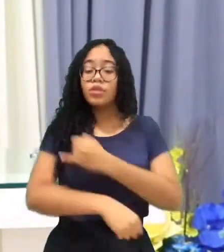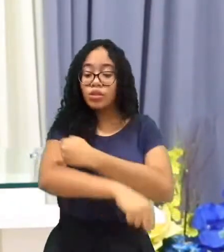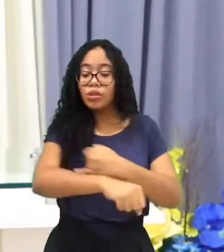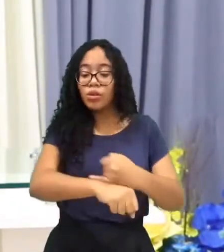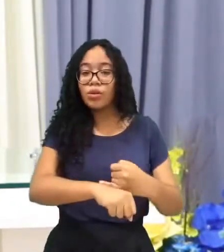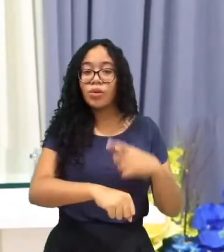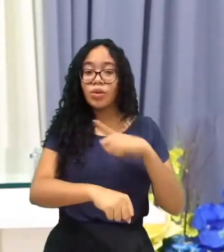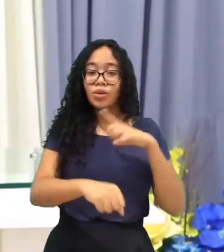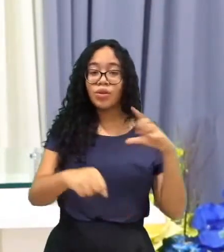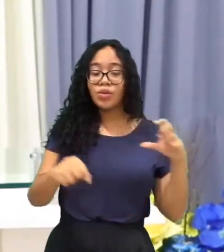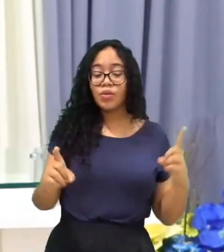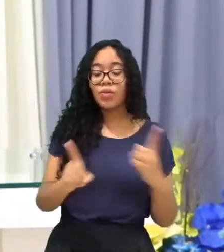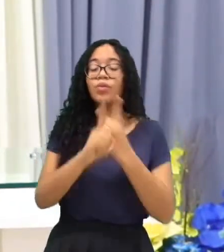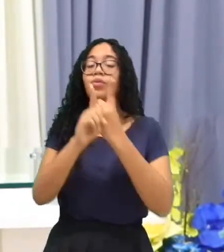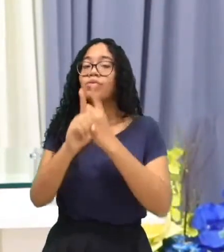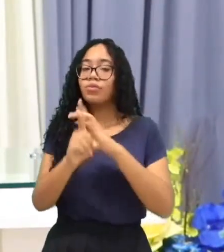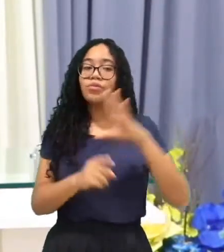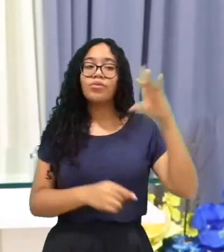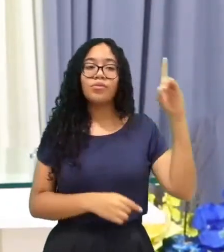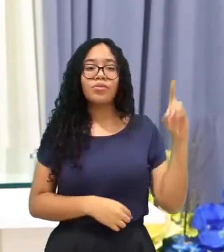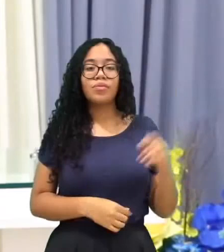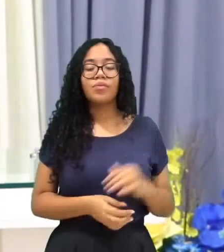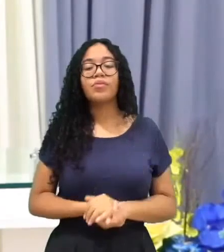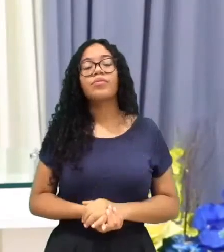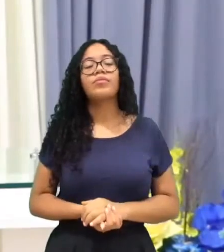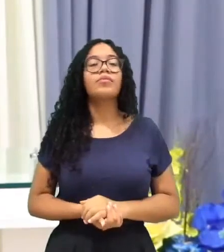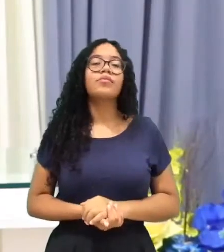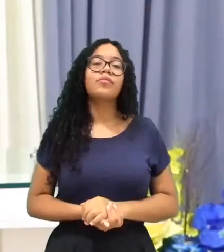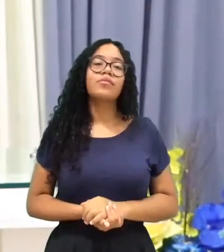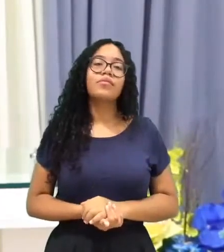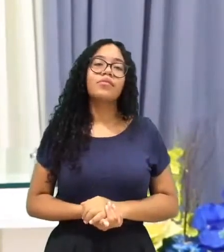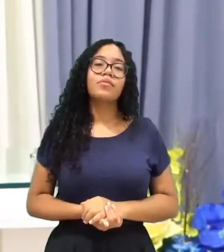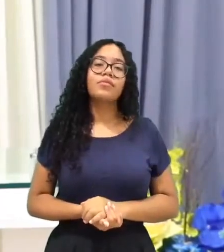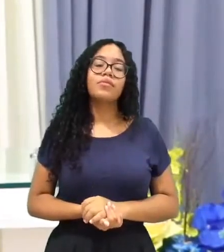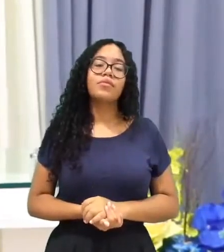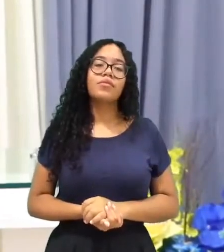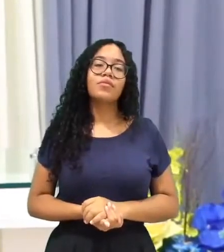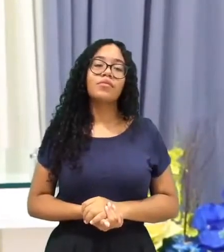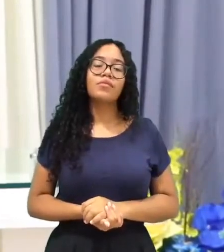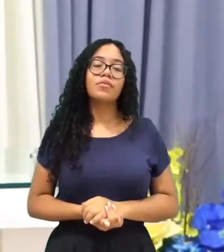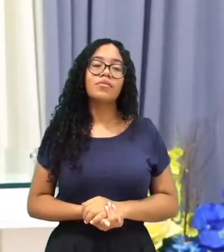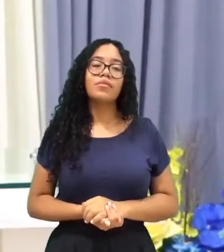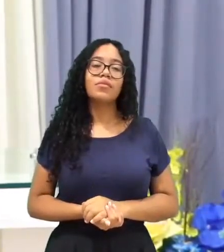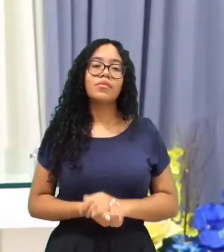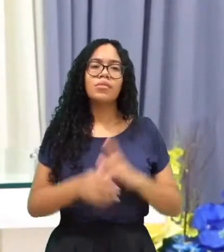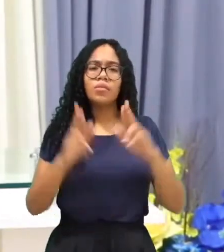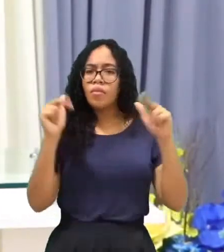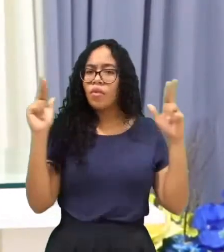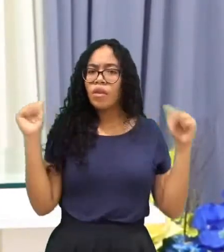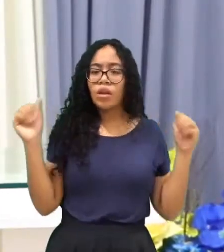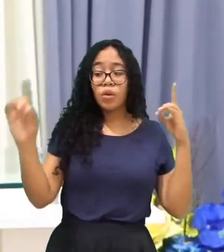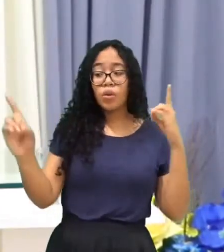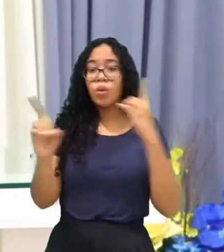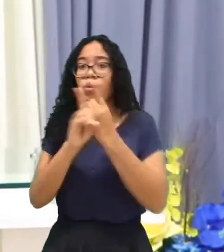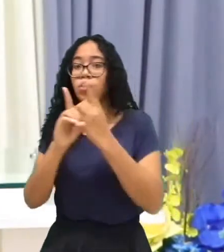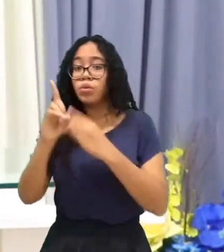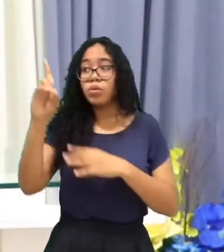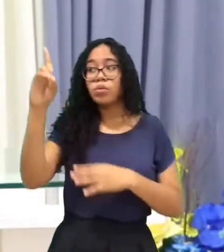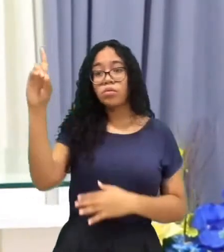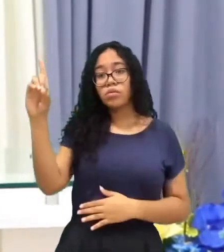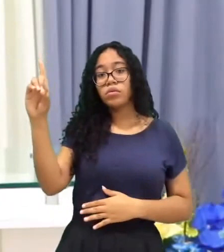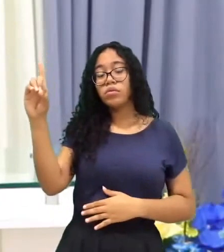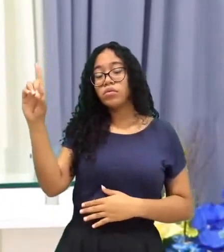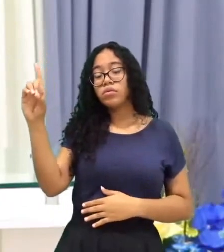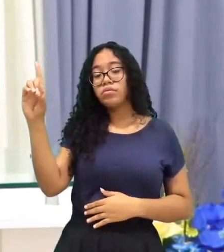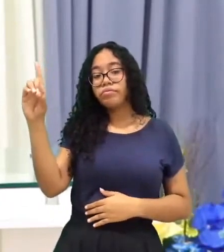Deus. Nenhum crente tem um encontro com Deus e continua do mesmo jeito. Ninguém tem um encontro pessoal com o